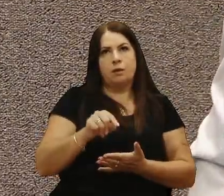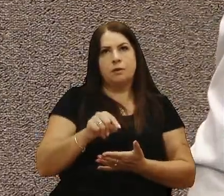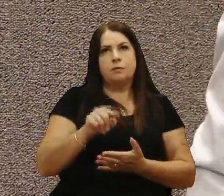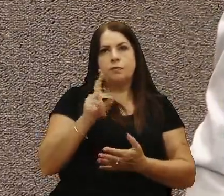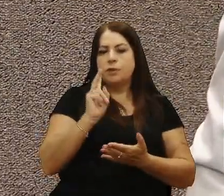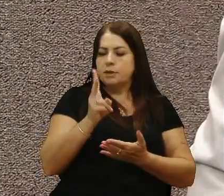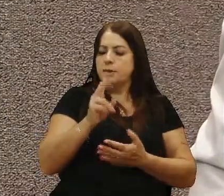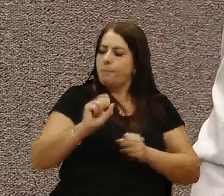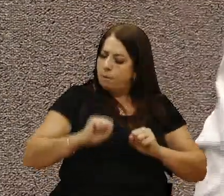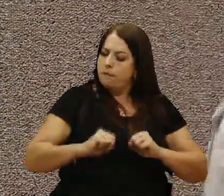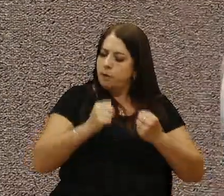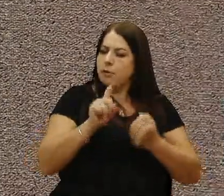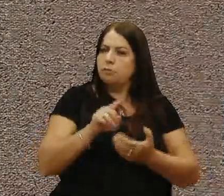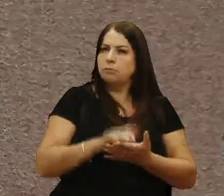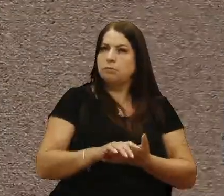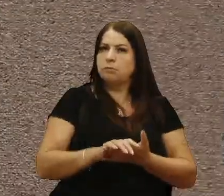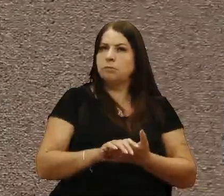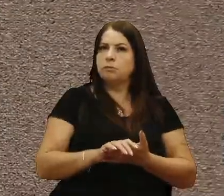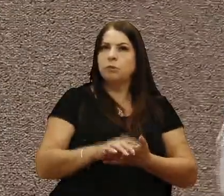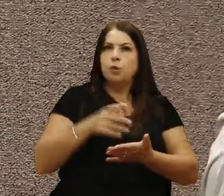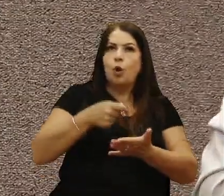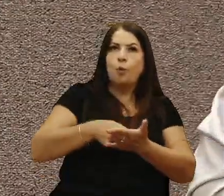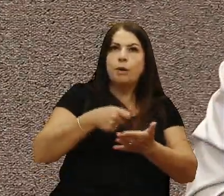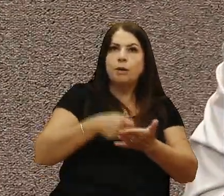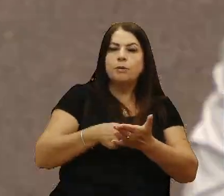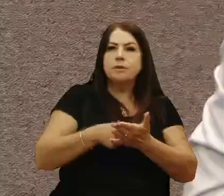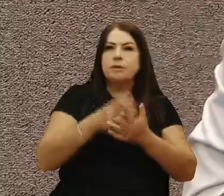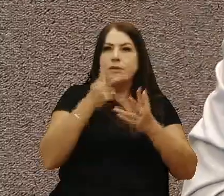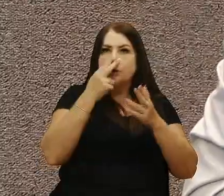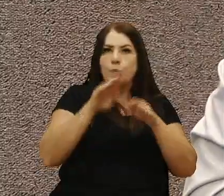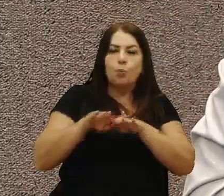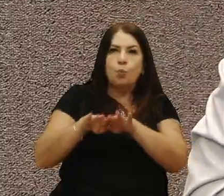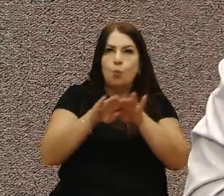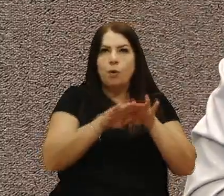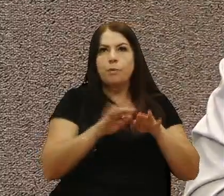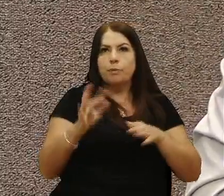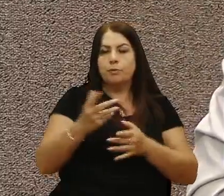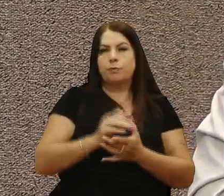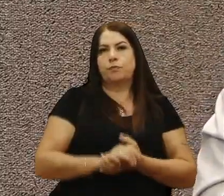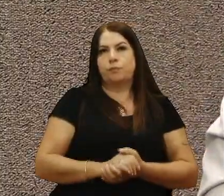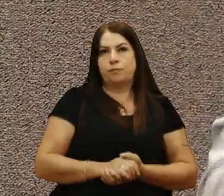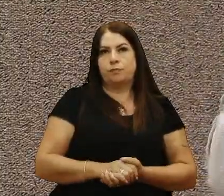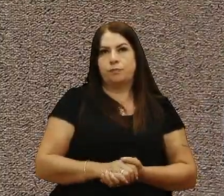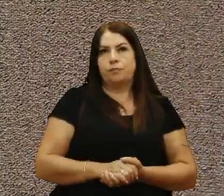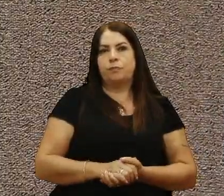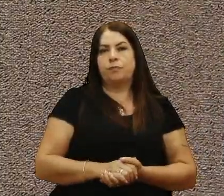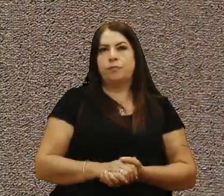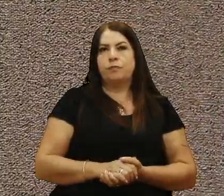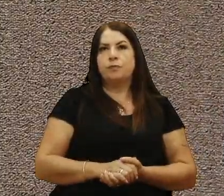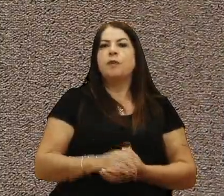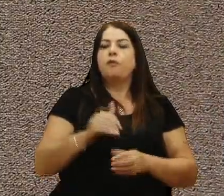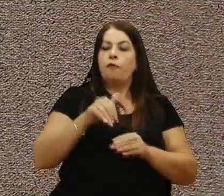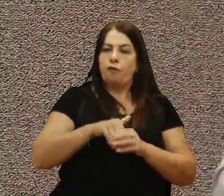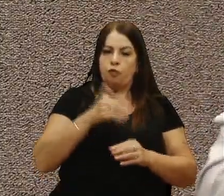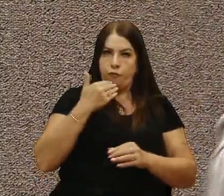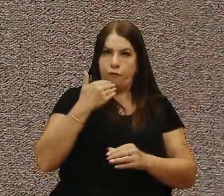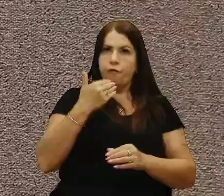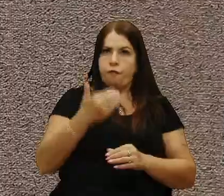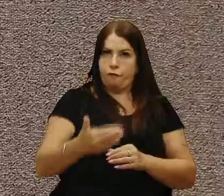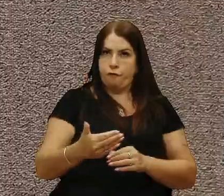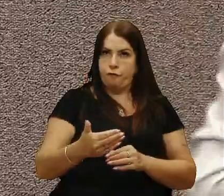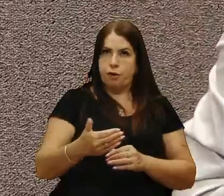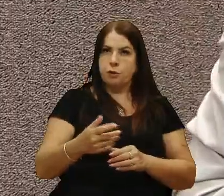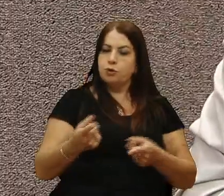sempre defender. Como as obrigações devem ser iguais para todos. Então, voto favorável,